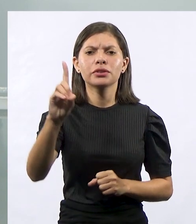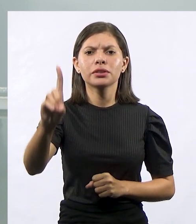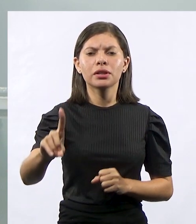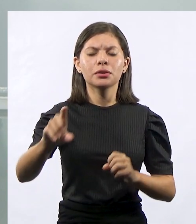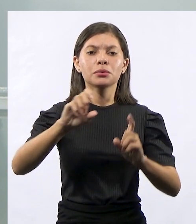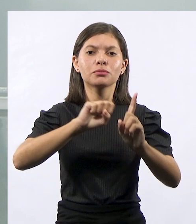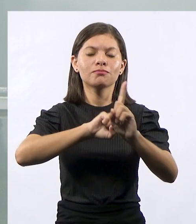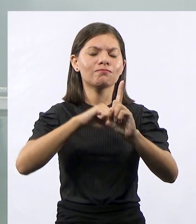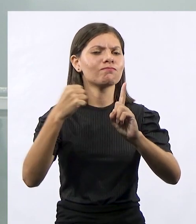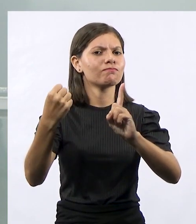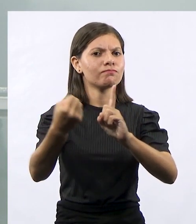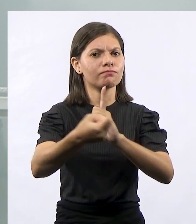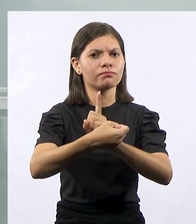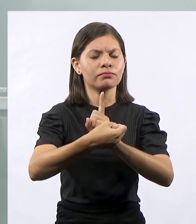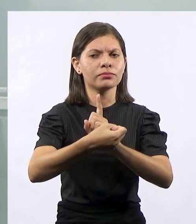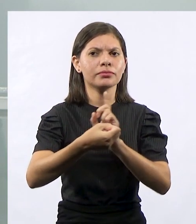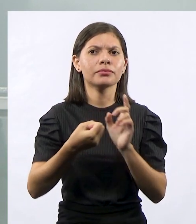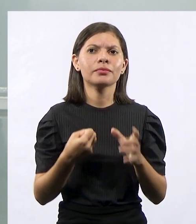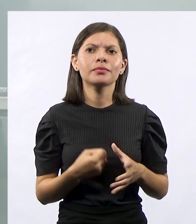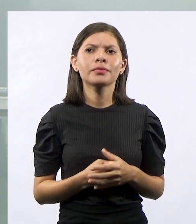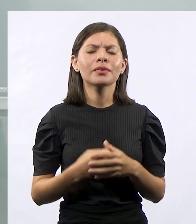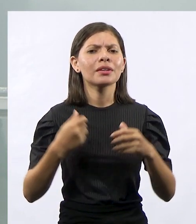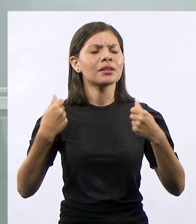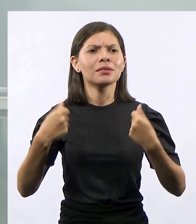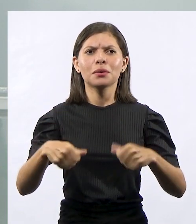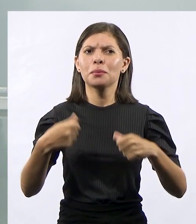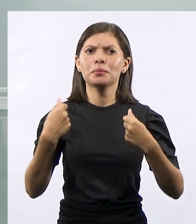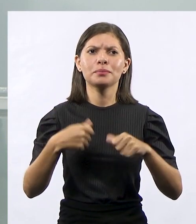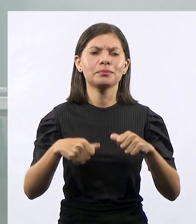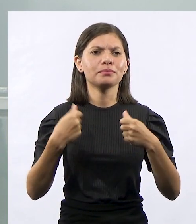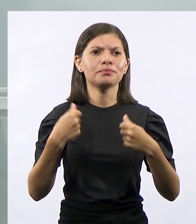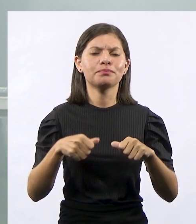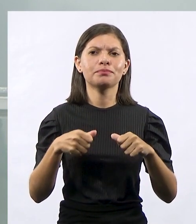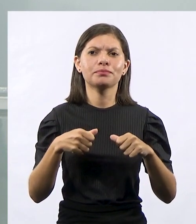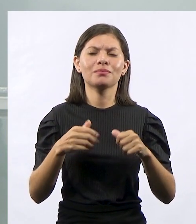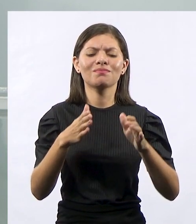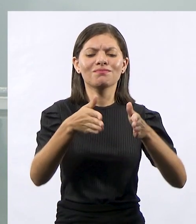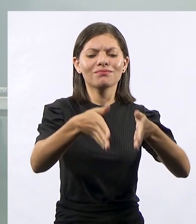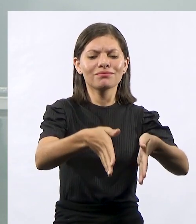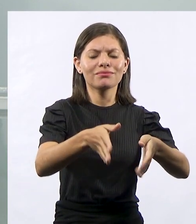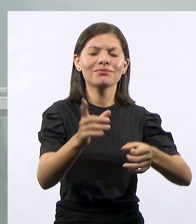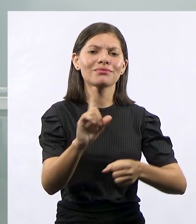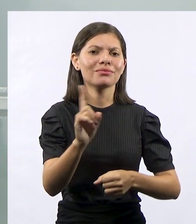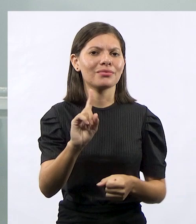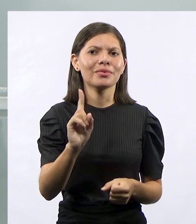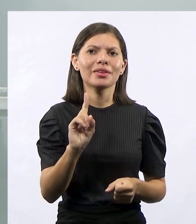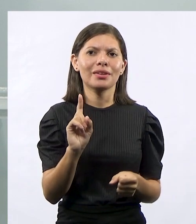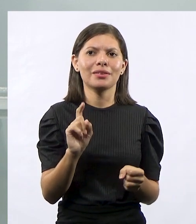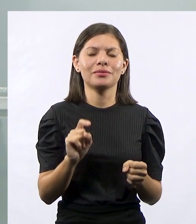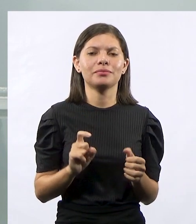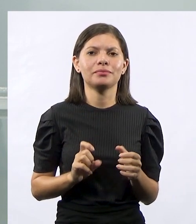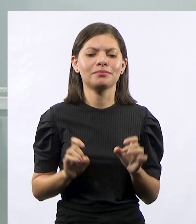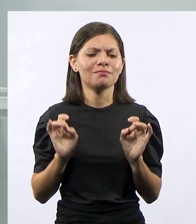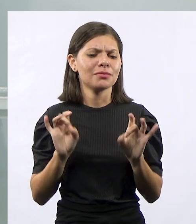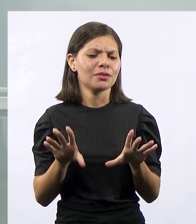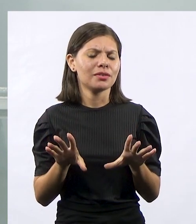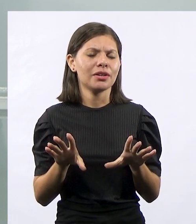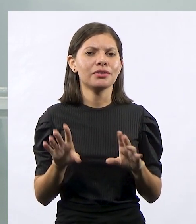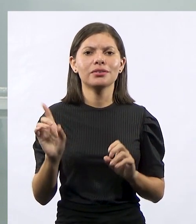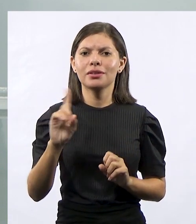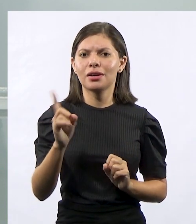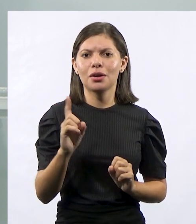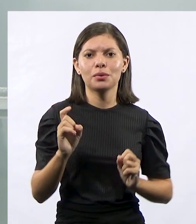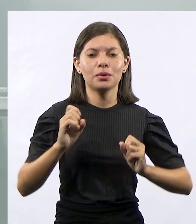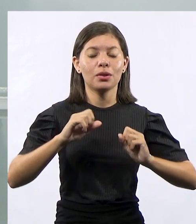todos, indistintamente. Ela não tem a necessidade, ela não faz nenhuma especificação, nenhum privilégio.